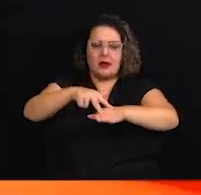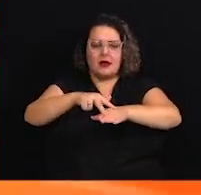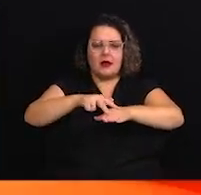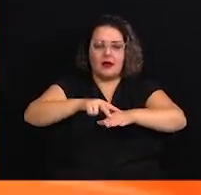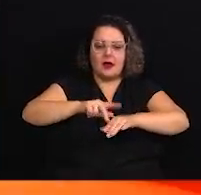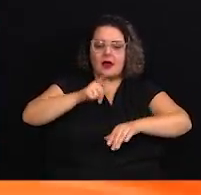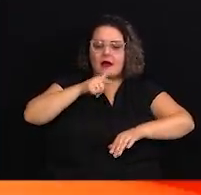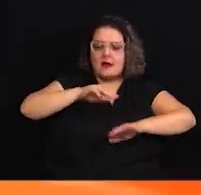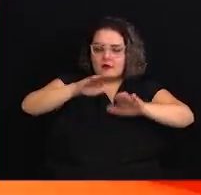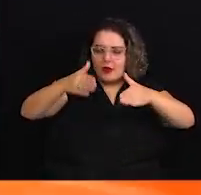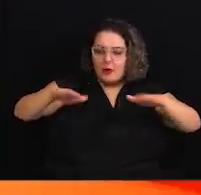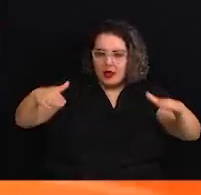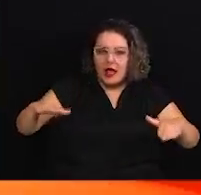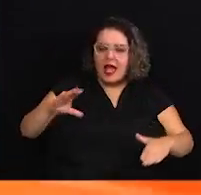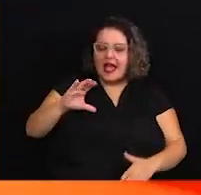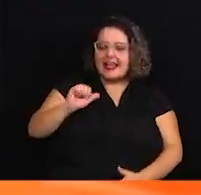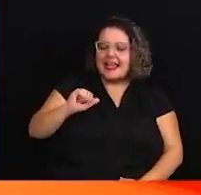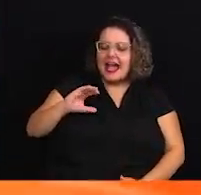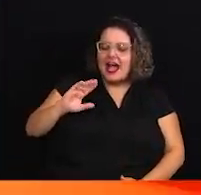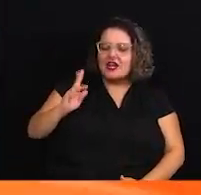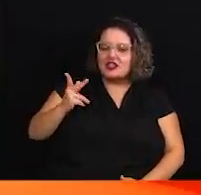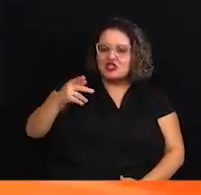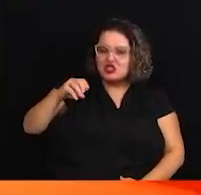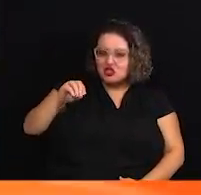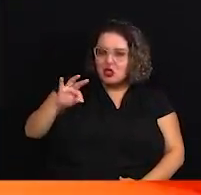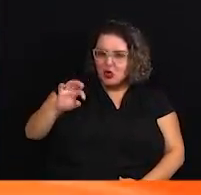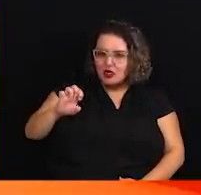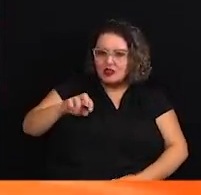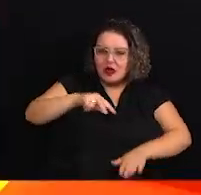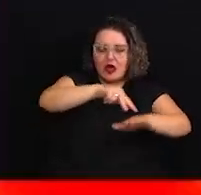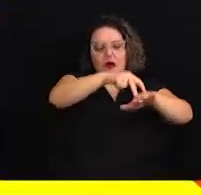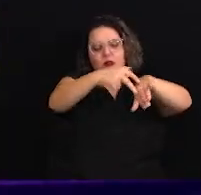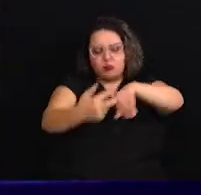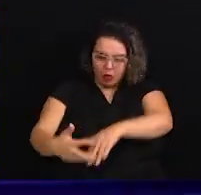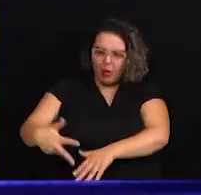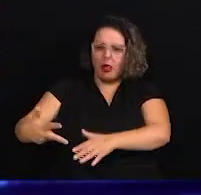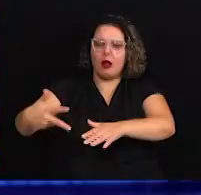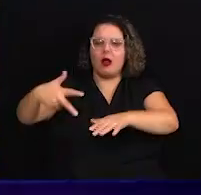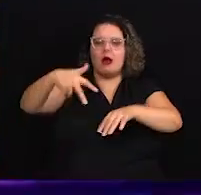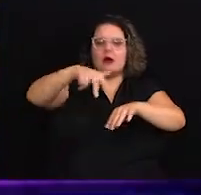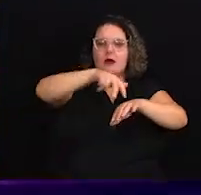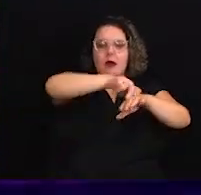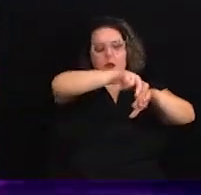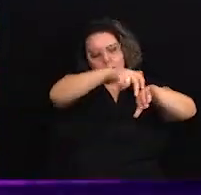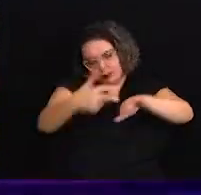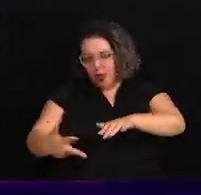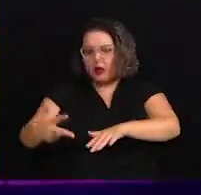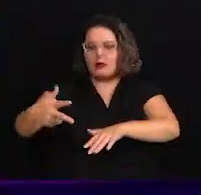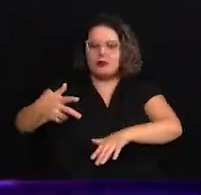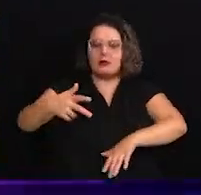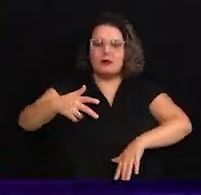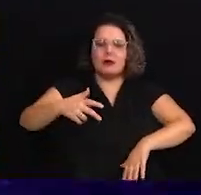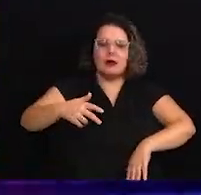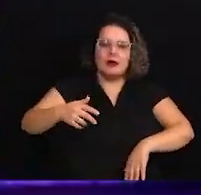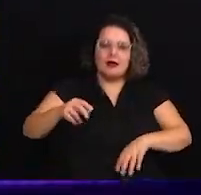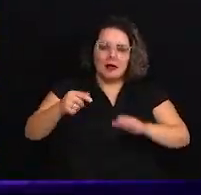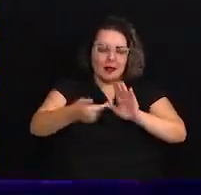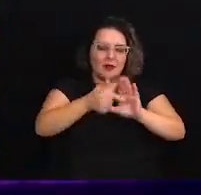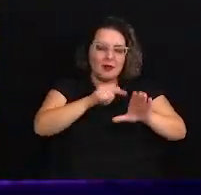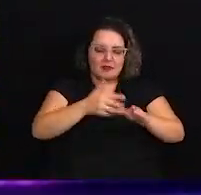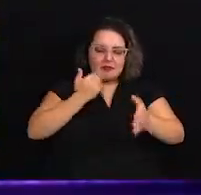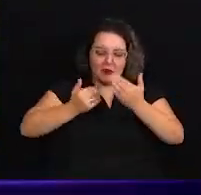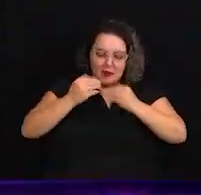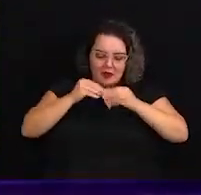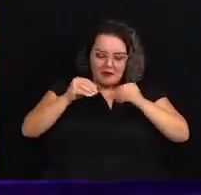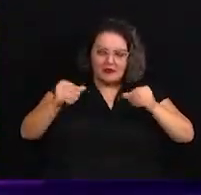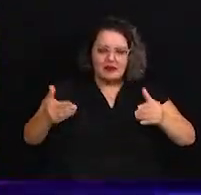muito caixote, como diz aqui no Rio de Janeiro, leva muitos caixotes, né? E ele come bastante areia.